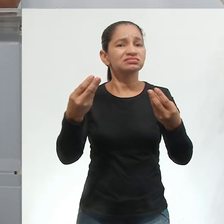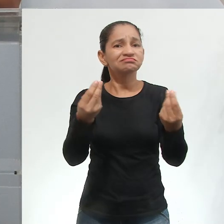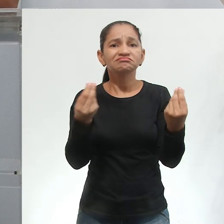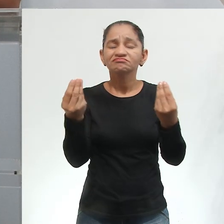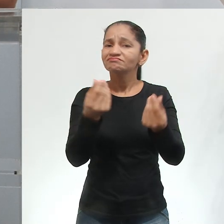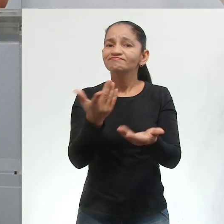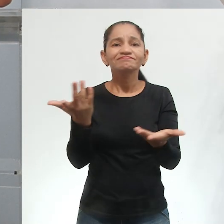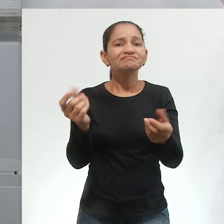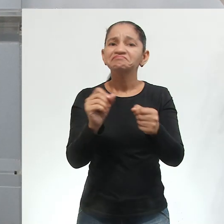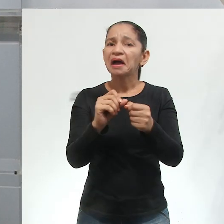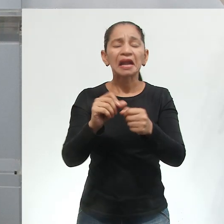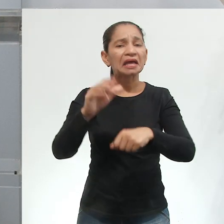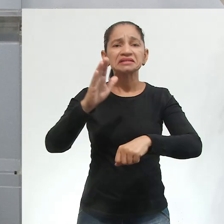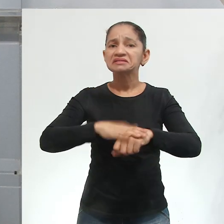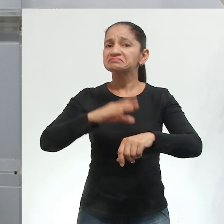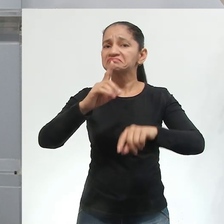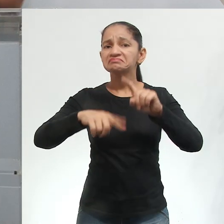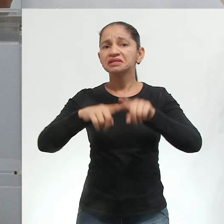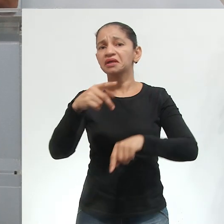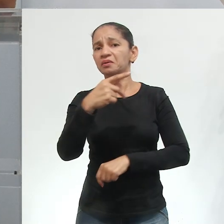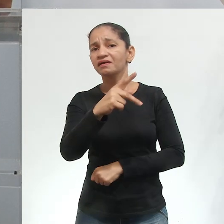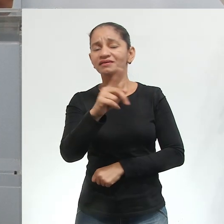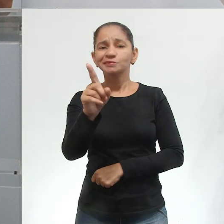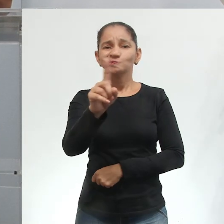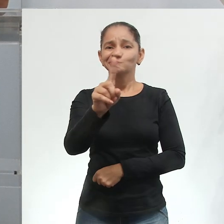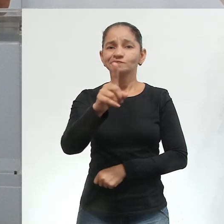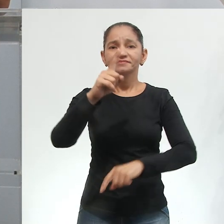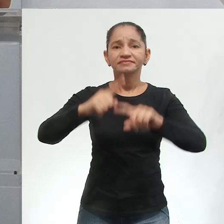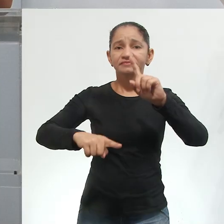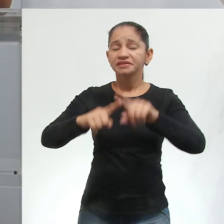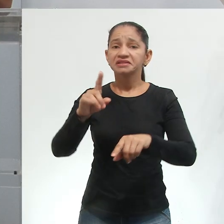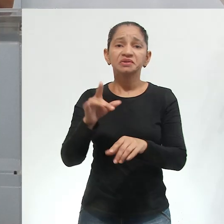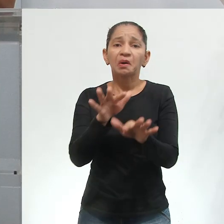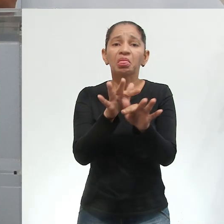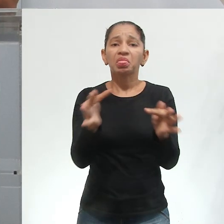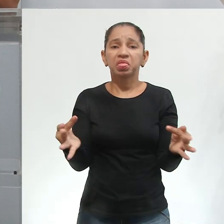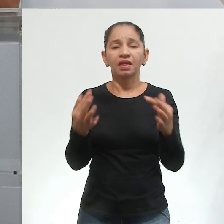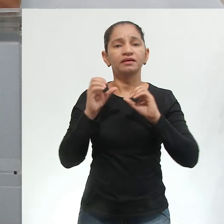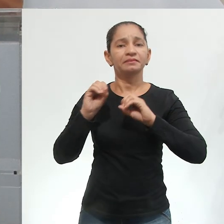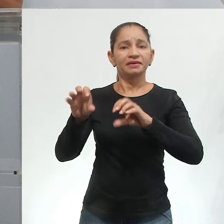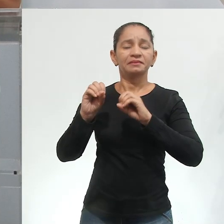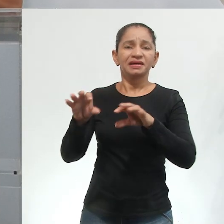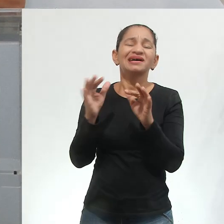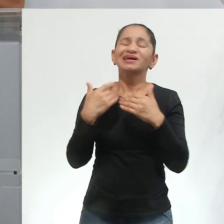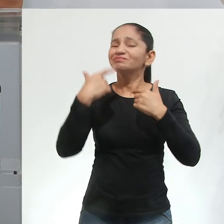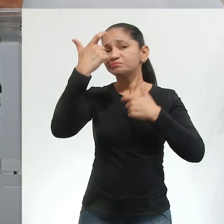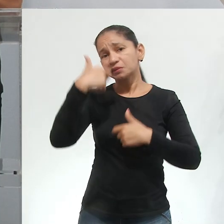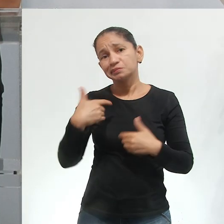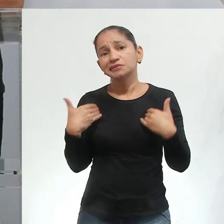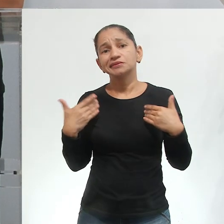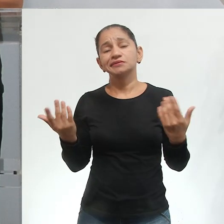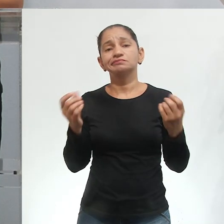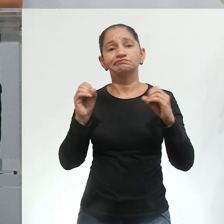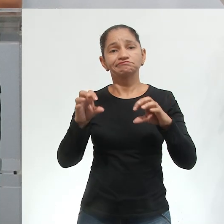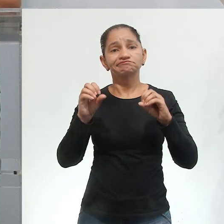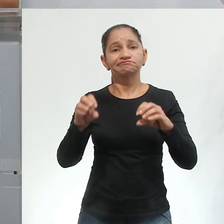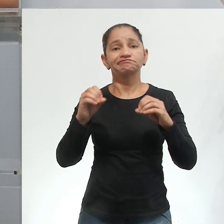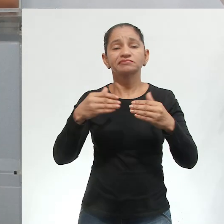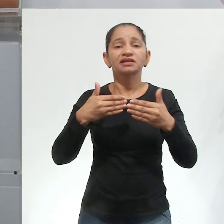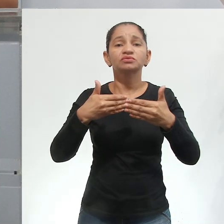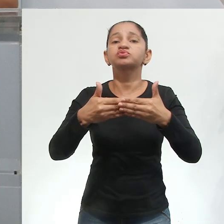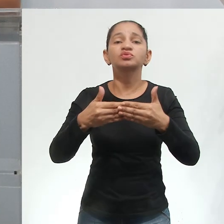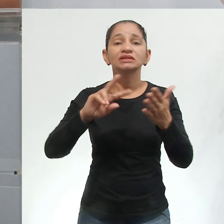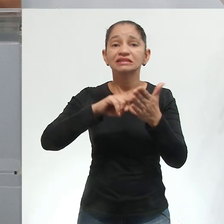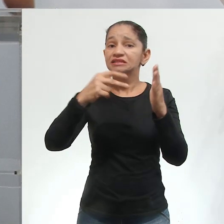radar, nós não estamos elaborando um material para o aluno, estamos elaborando um material para a gente dar aula. E o material tem que ser elaborado para a realidade